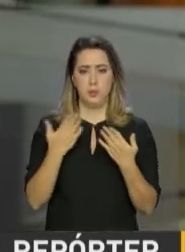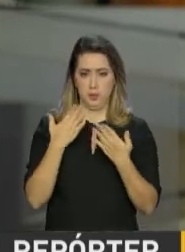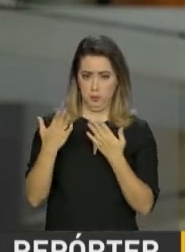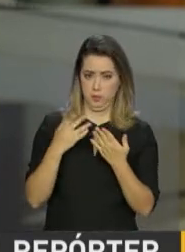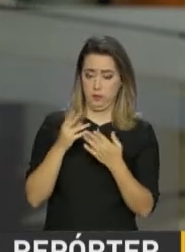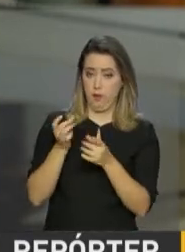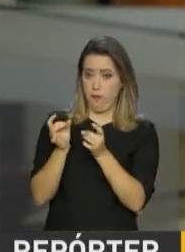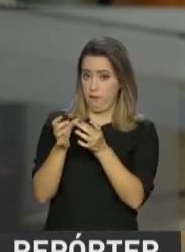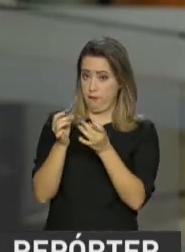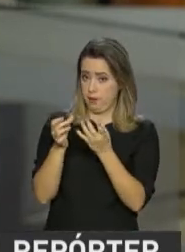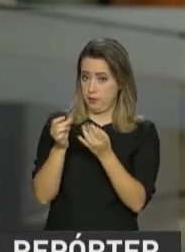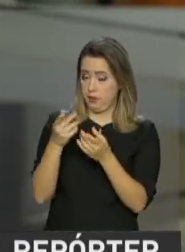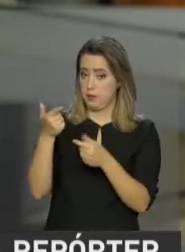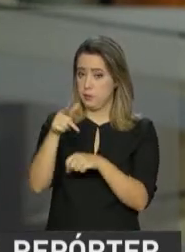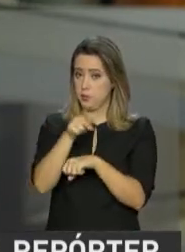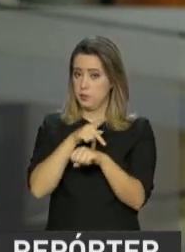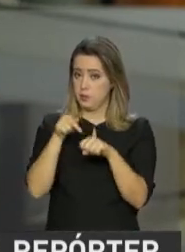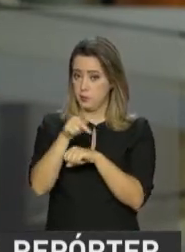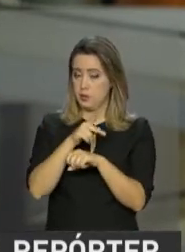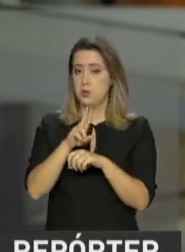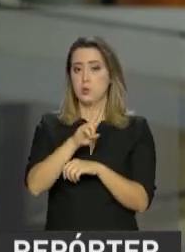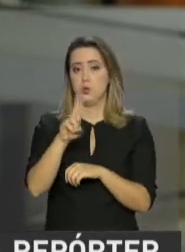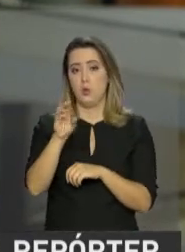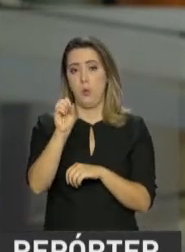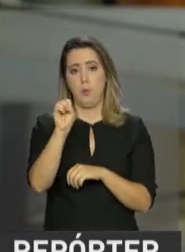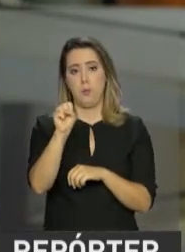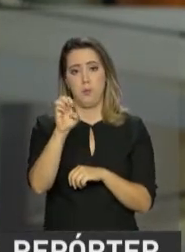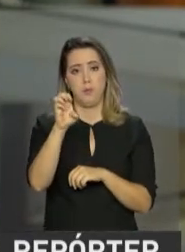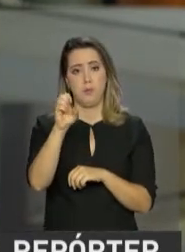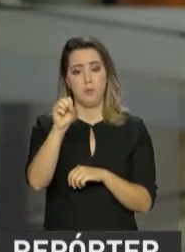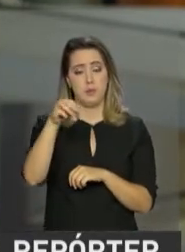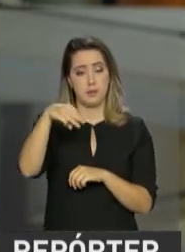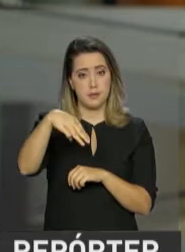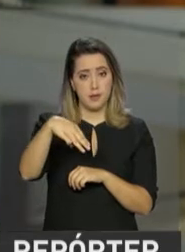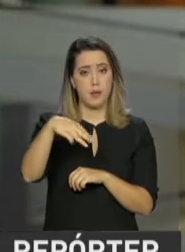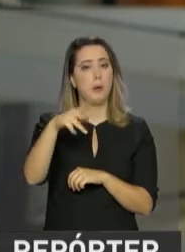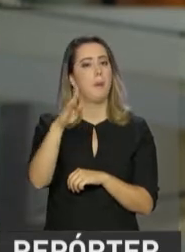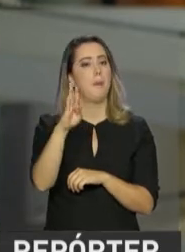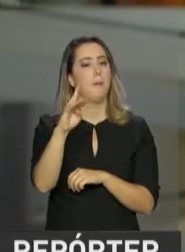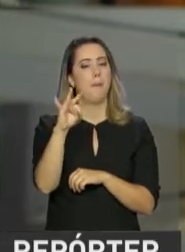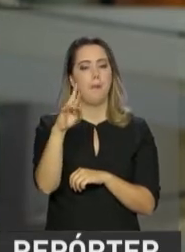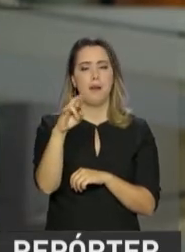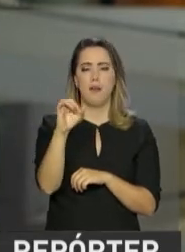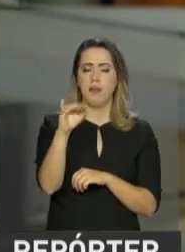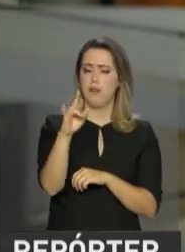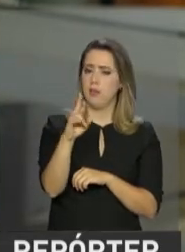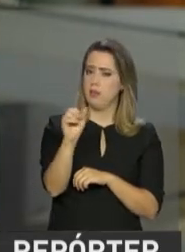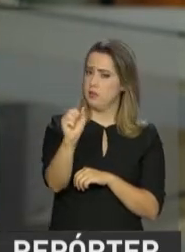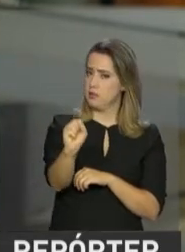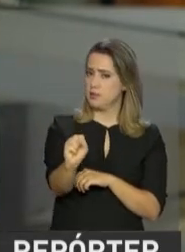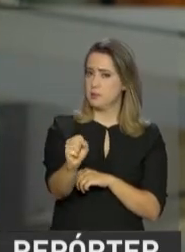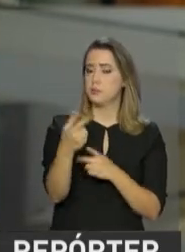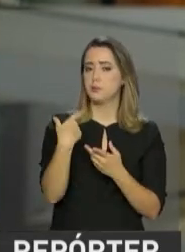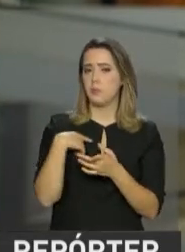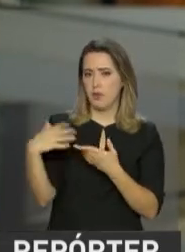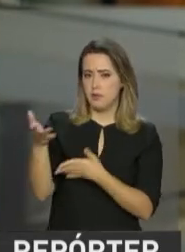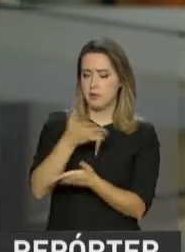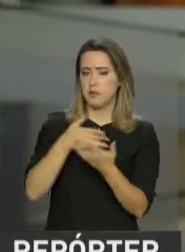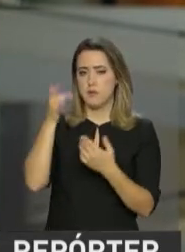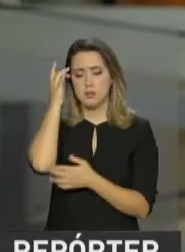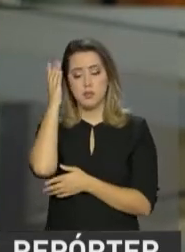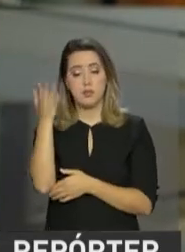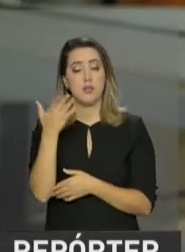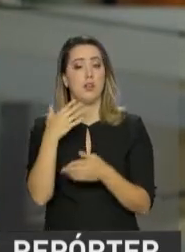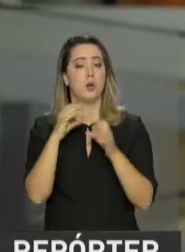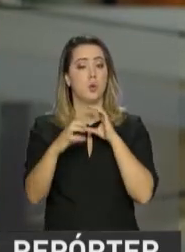os sem barreiras o programa que será através de um site eletrônico vai facilitar a comunicação em torno das barreiras